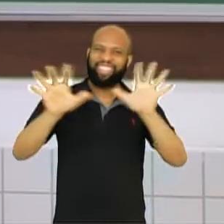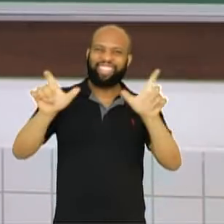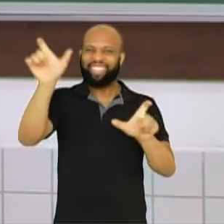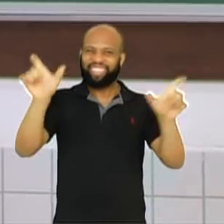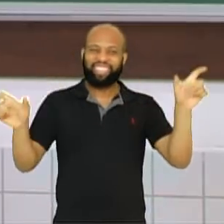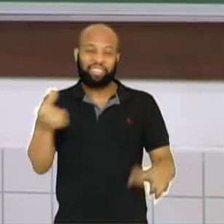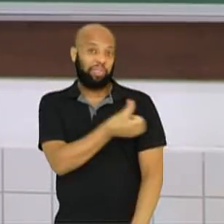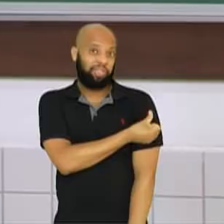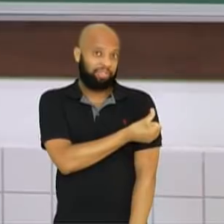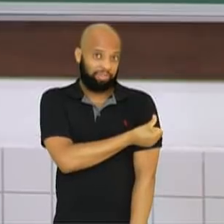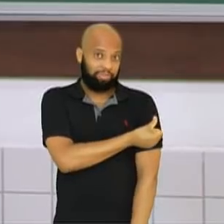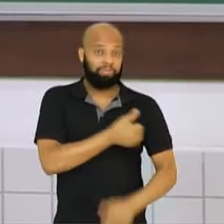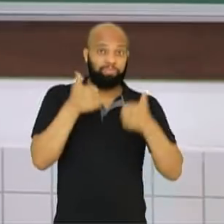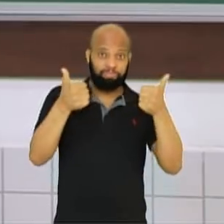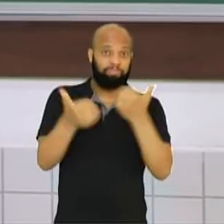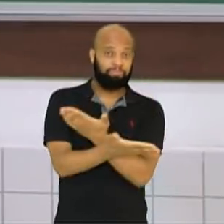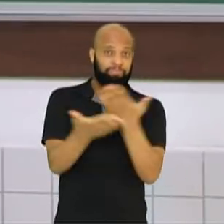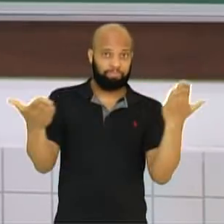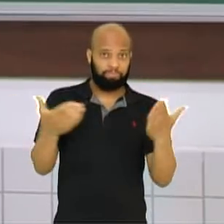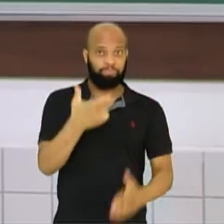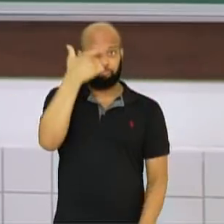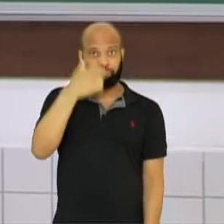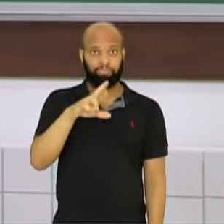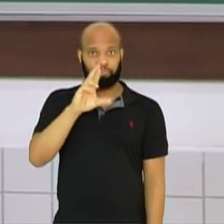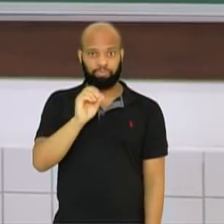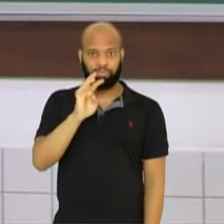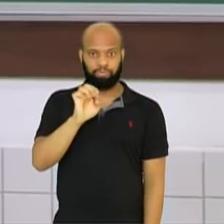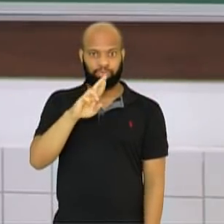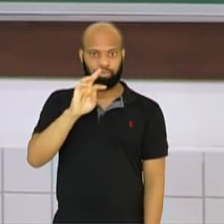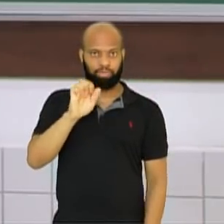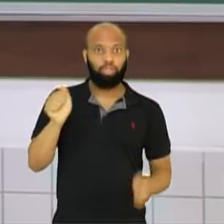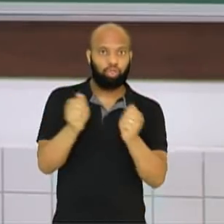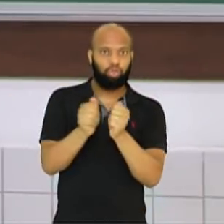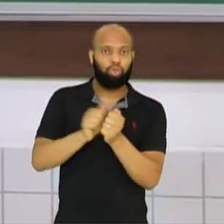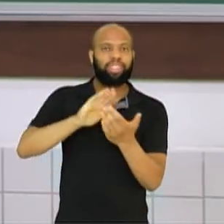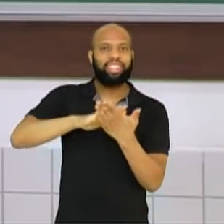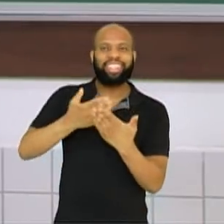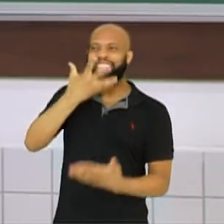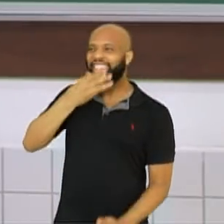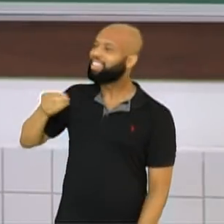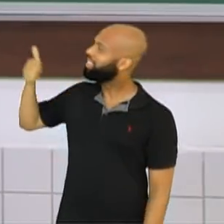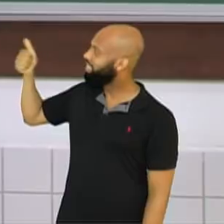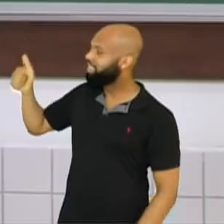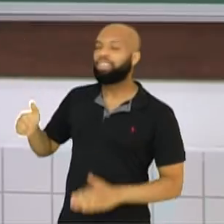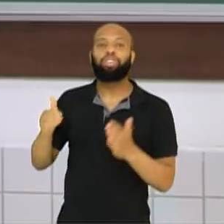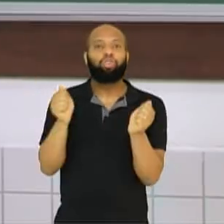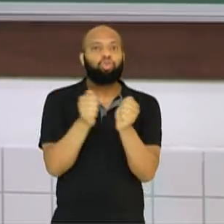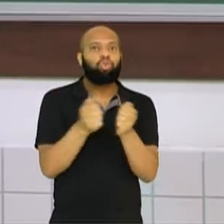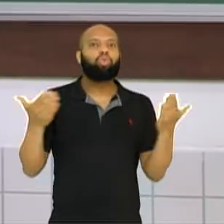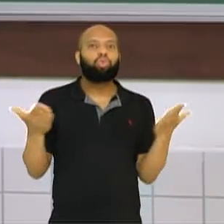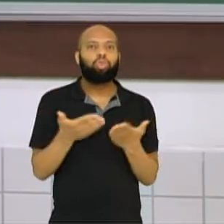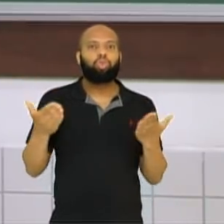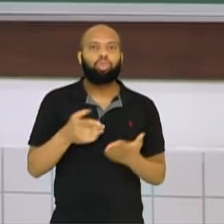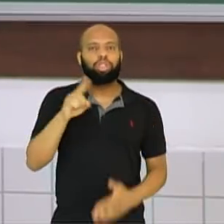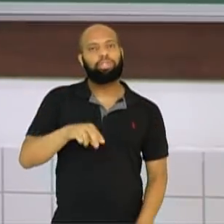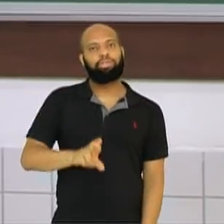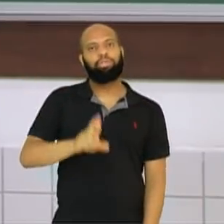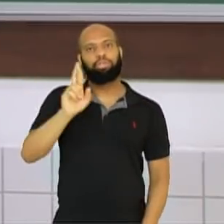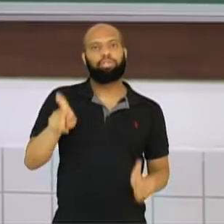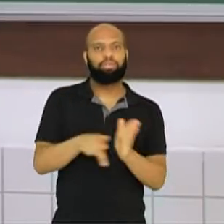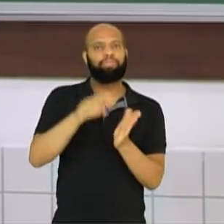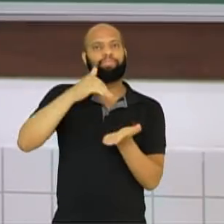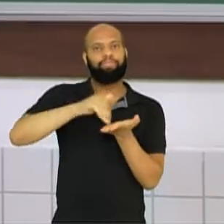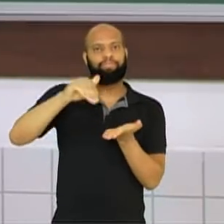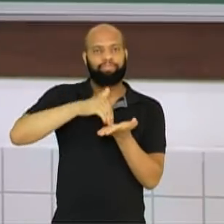Fala, galerinha do sexto ano, tudo bem? Sou o professor Roberto Falcione, aqui comigo, professor Natan, e juntos, em nome da Secretaria de Educação,